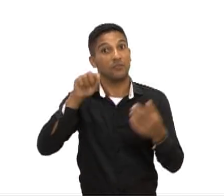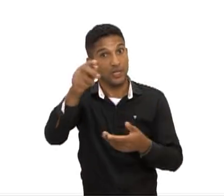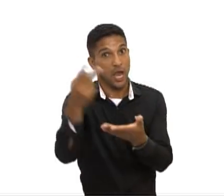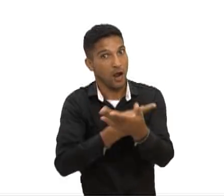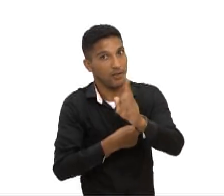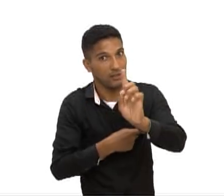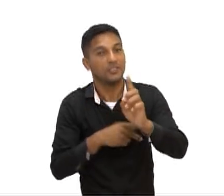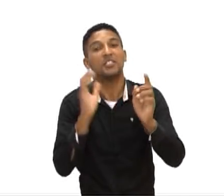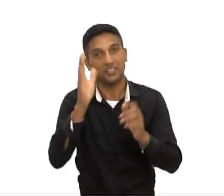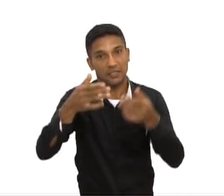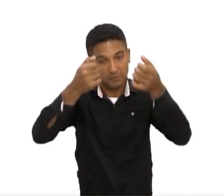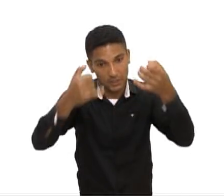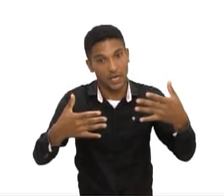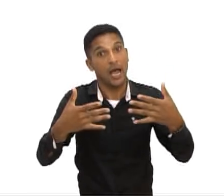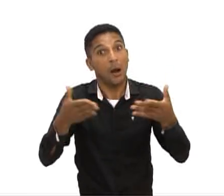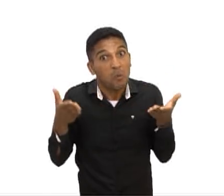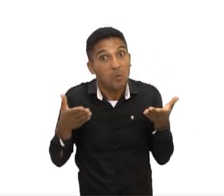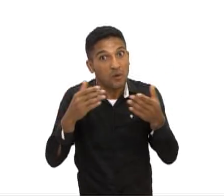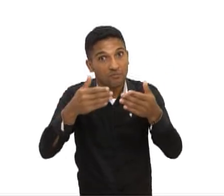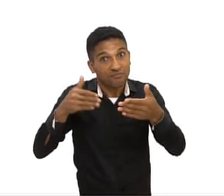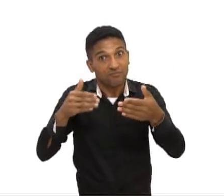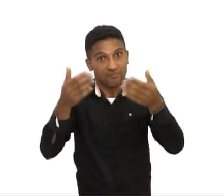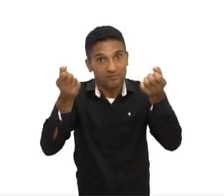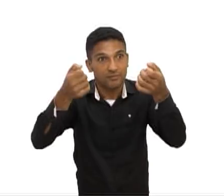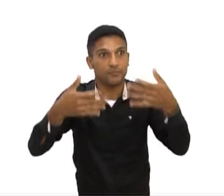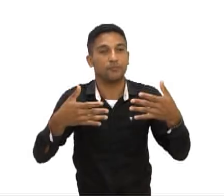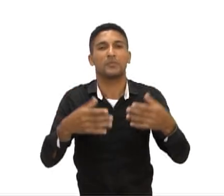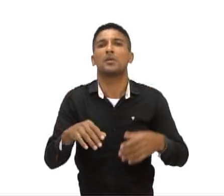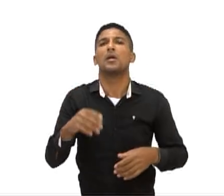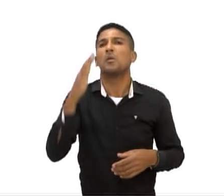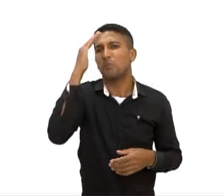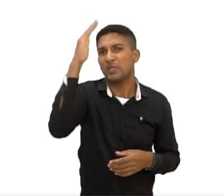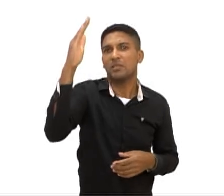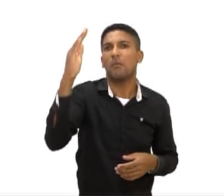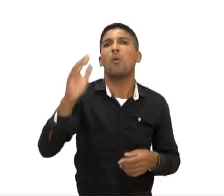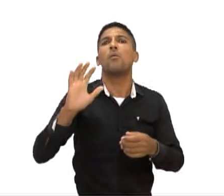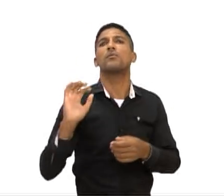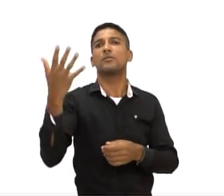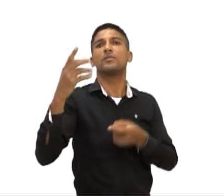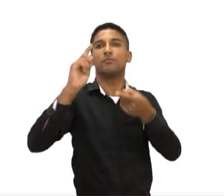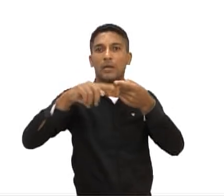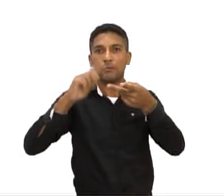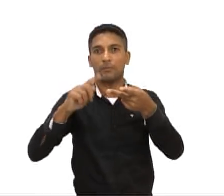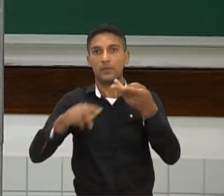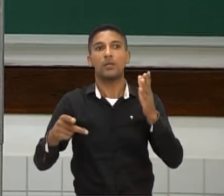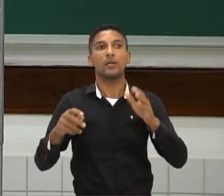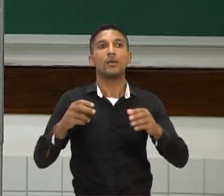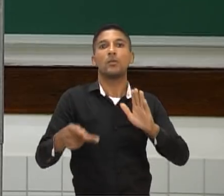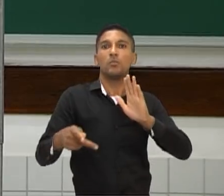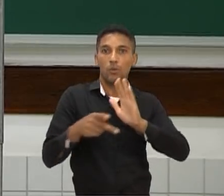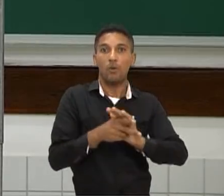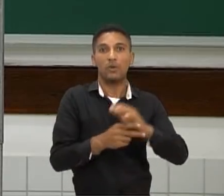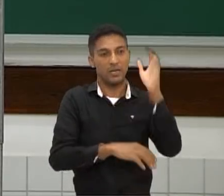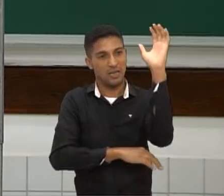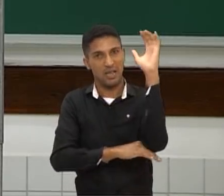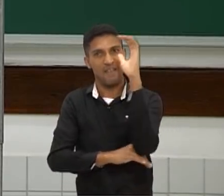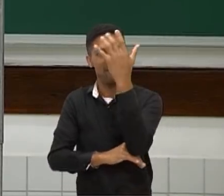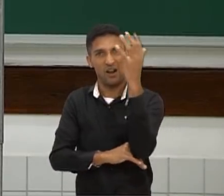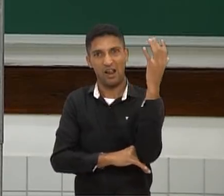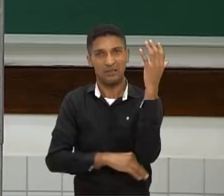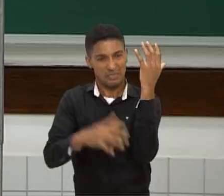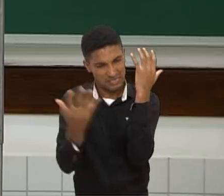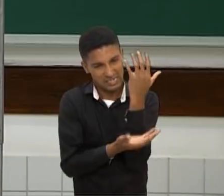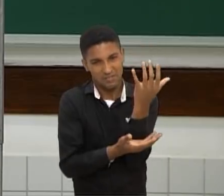Quais são as principais causas da devastação da vegetação no Brasil? Essa imagem aqui vai conseguir